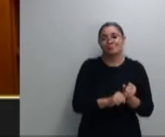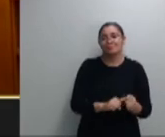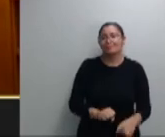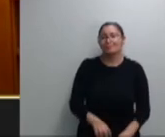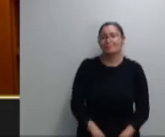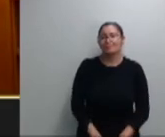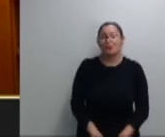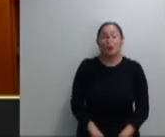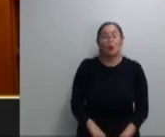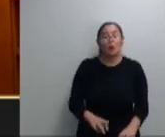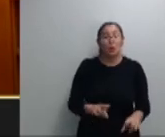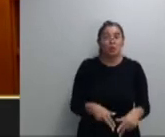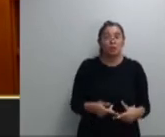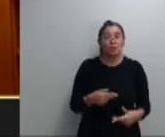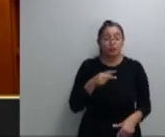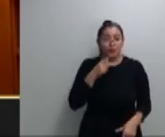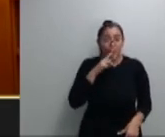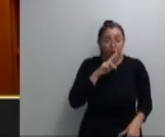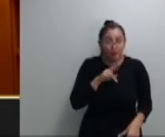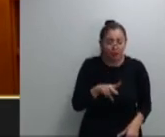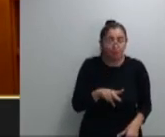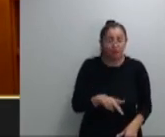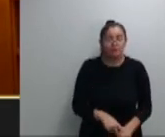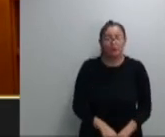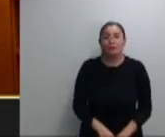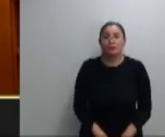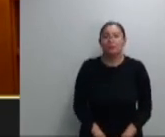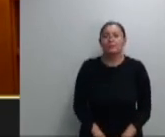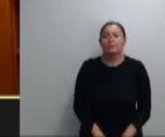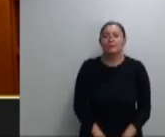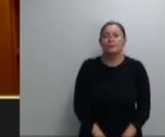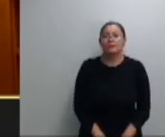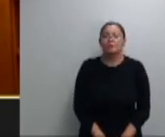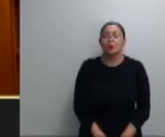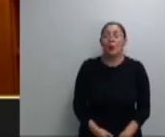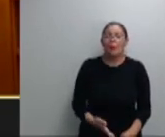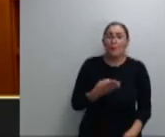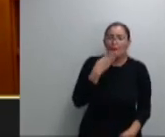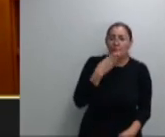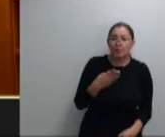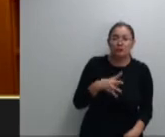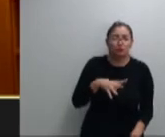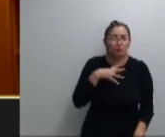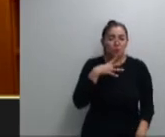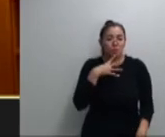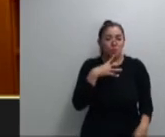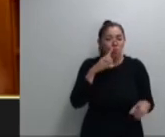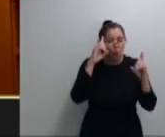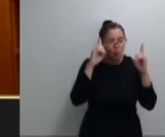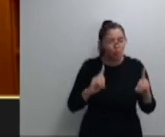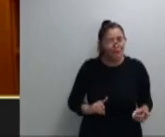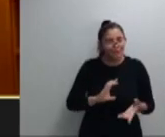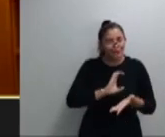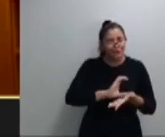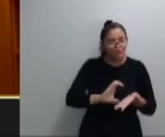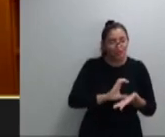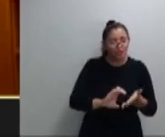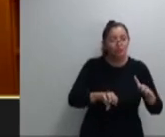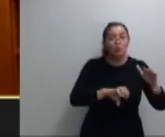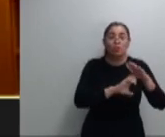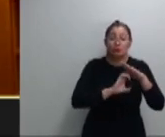ao que foi decidido no acordo do Tribunal ACO, solicitando o reconhecimento do direito de crédito da empresa, se apropriar pelo